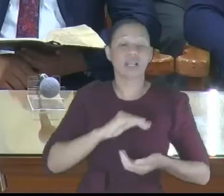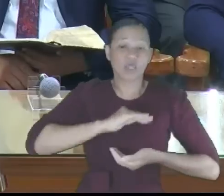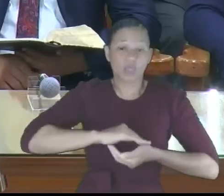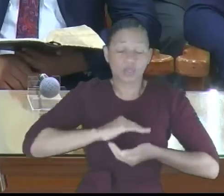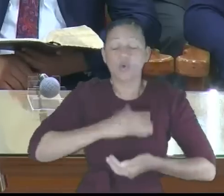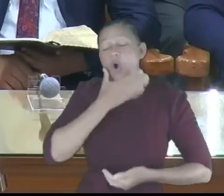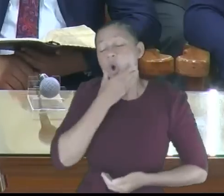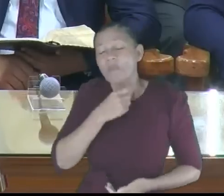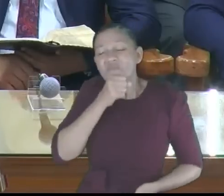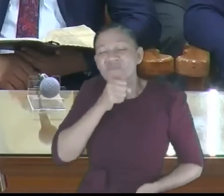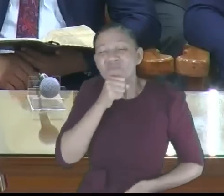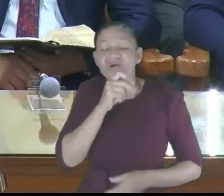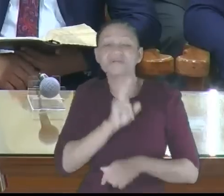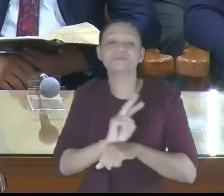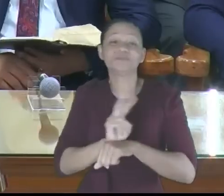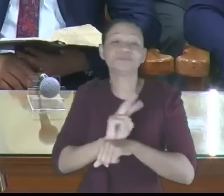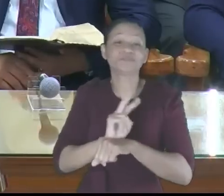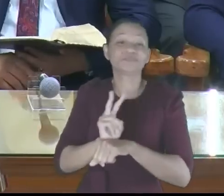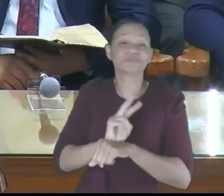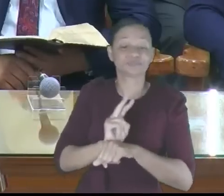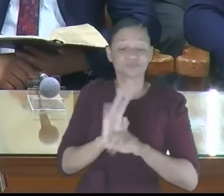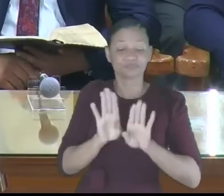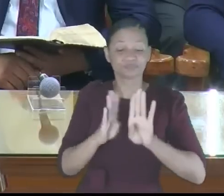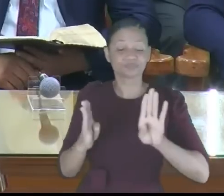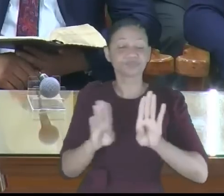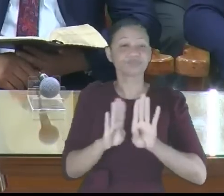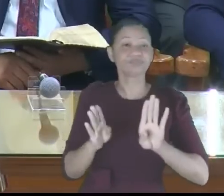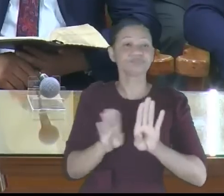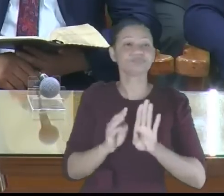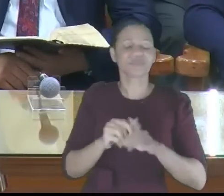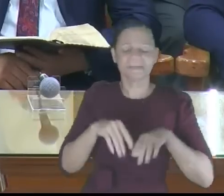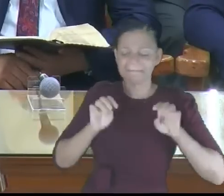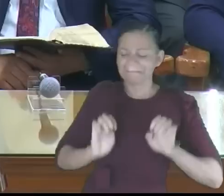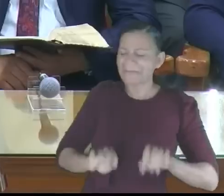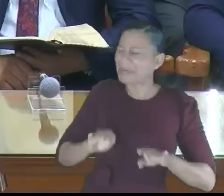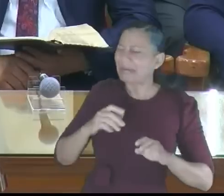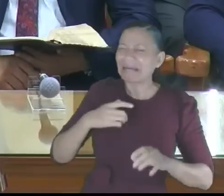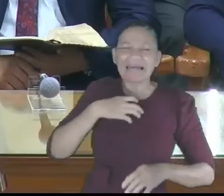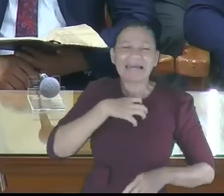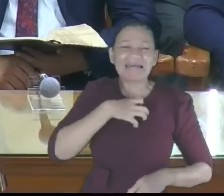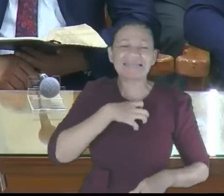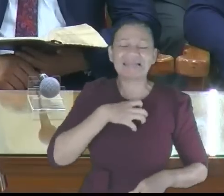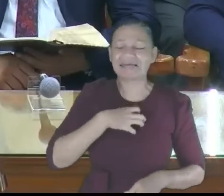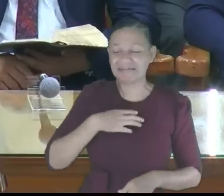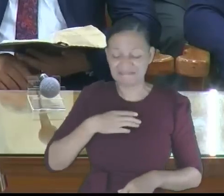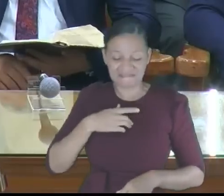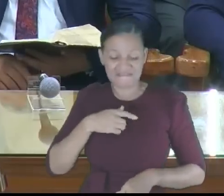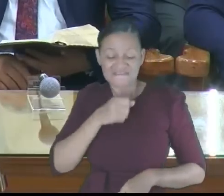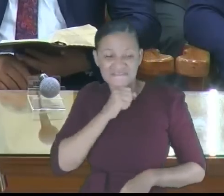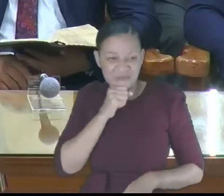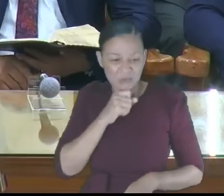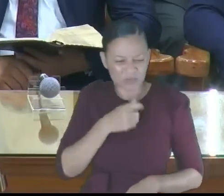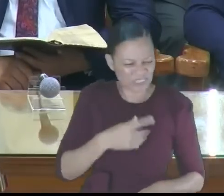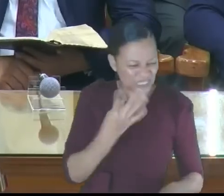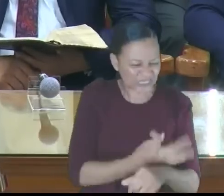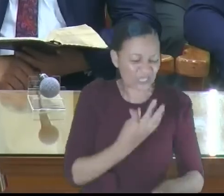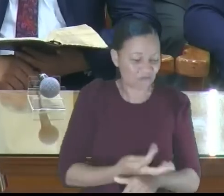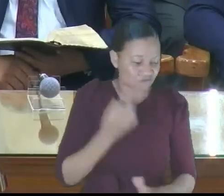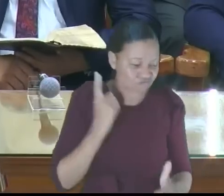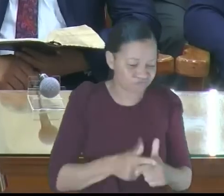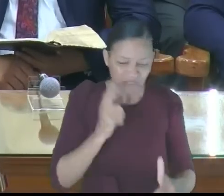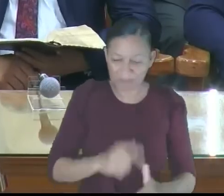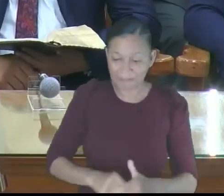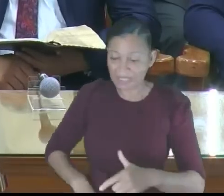porteiro, que ele bem velhinho, né? E o menino fez traquinagem, ele foi repreender o menino deu